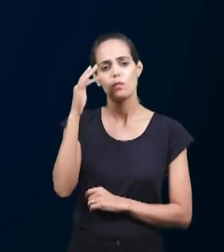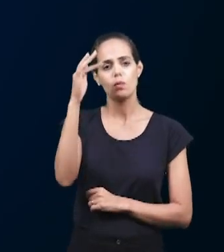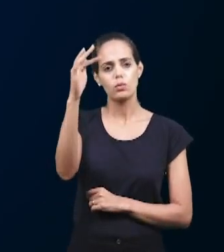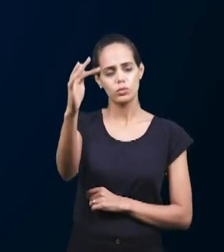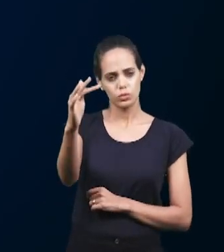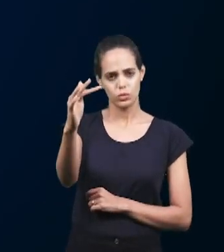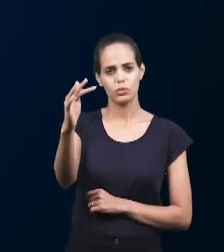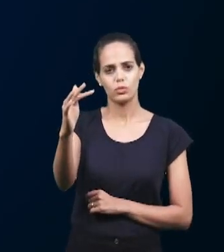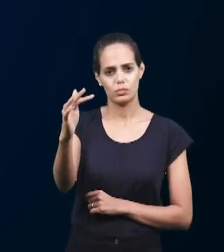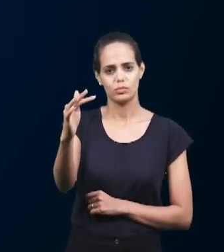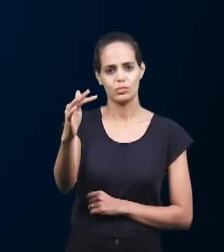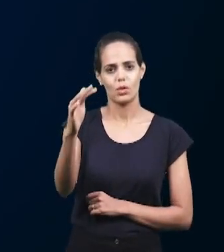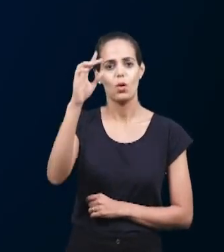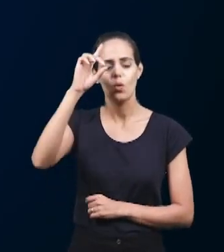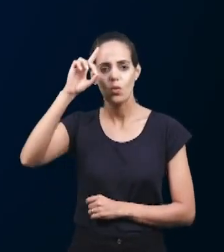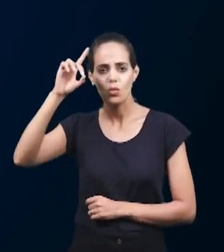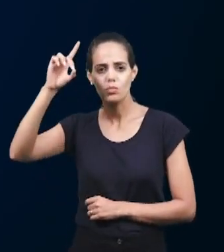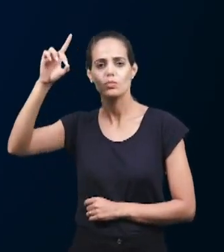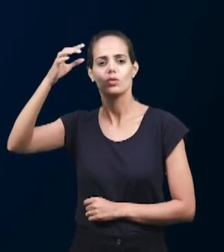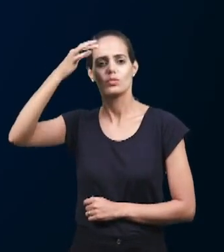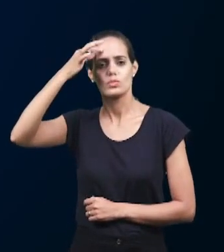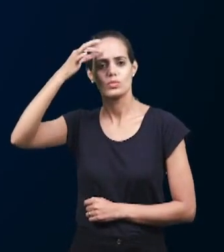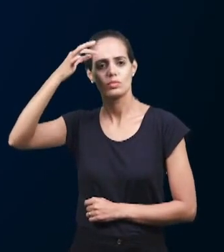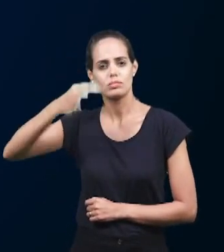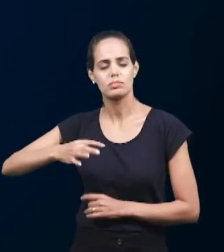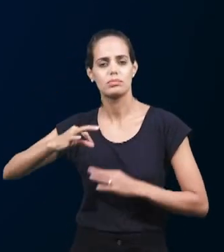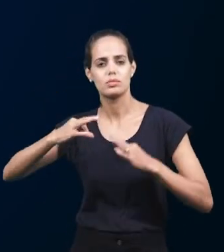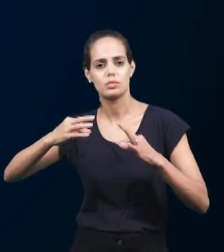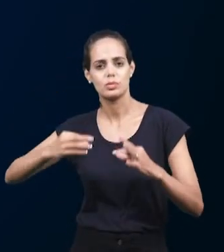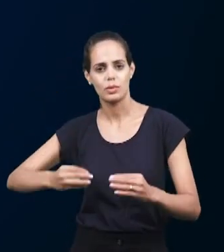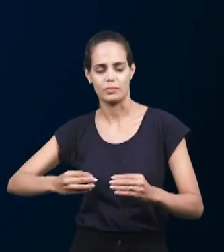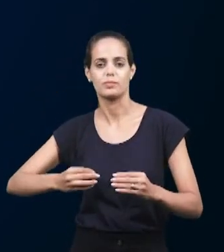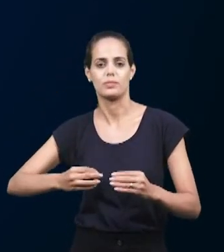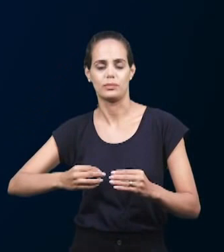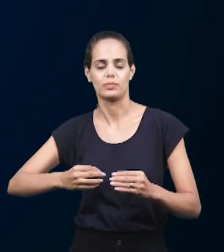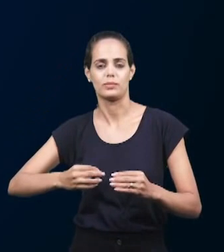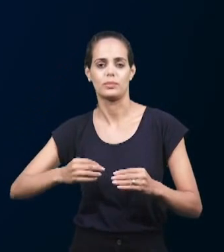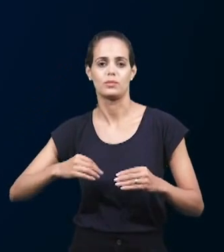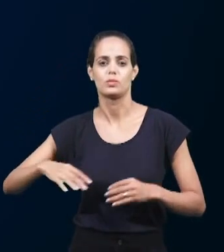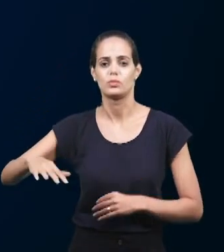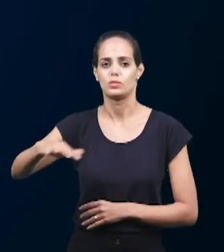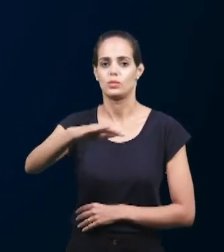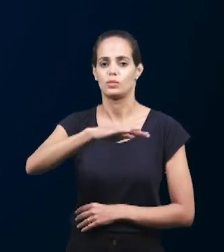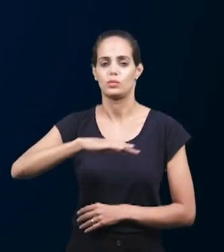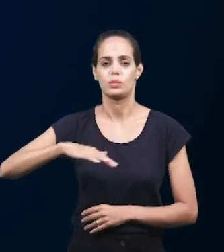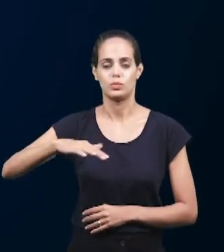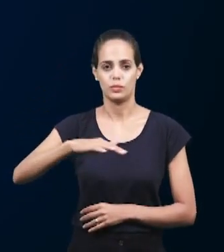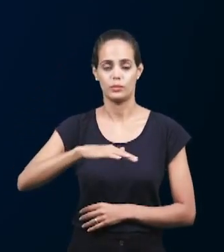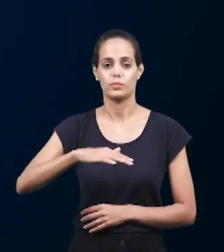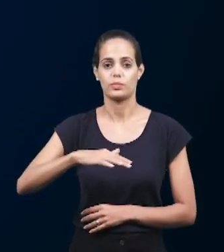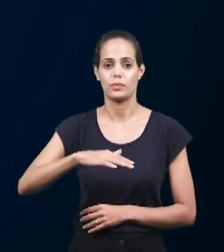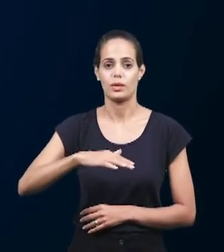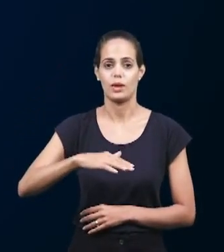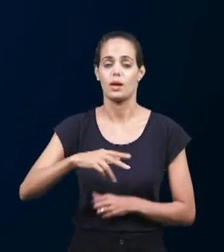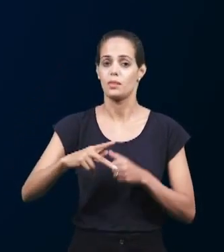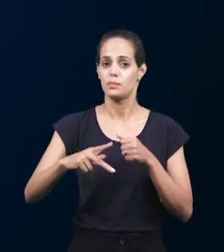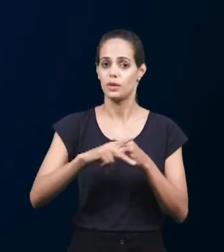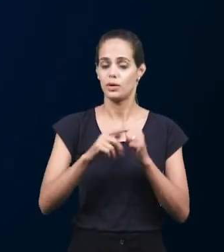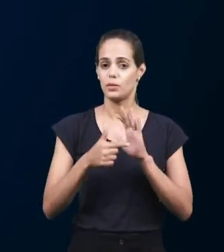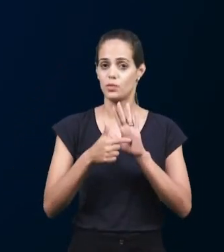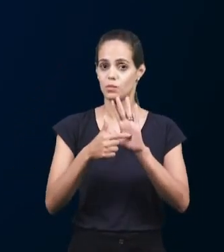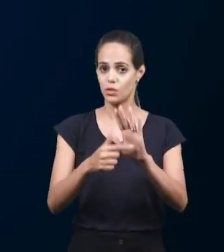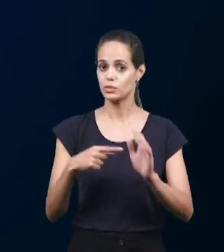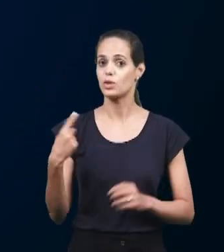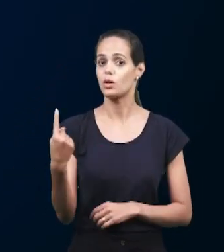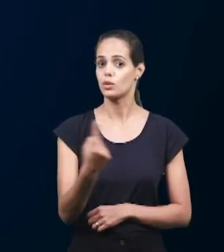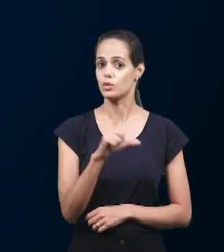Deus onisciente. Lemos em 1 Pedro capítulo 1, verso 2, que fomos eleitos segundo a presciência de Deus Pai.